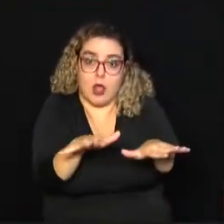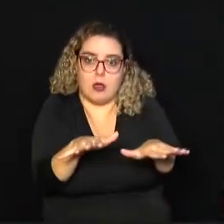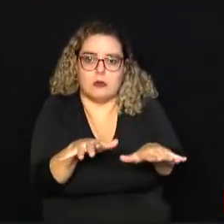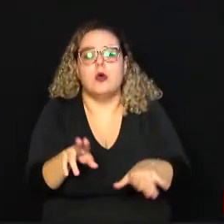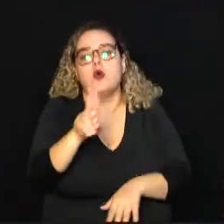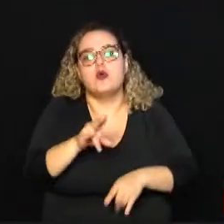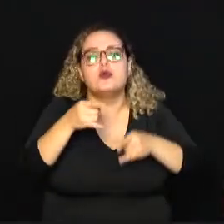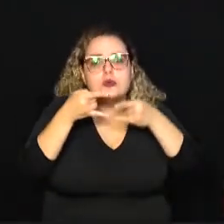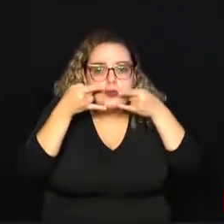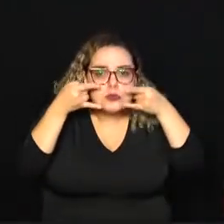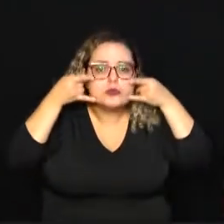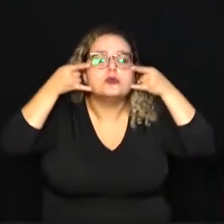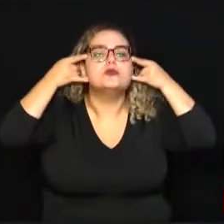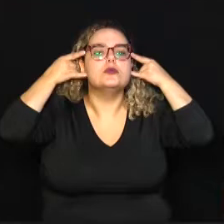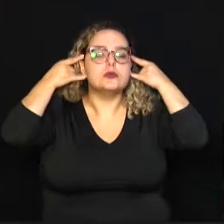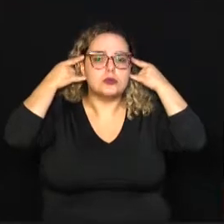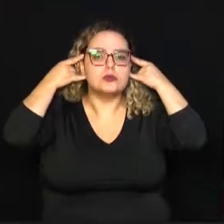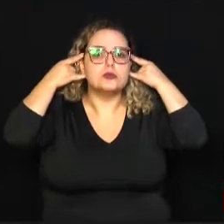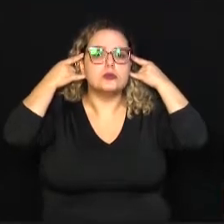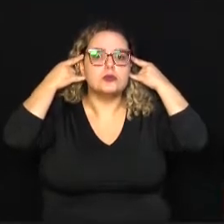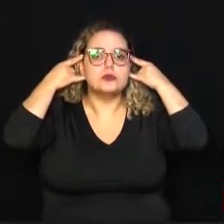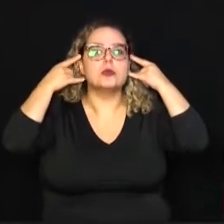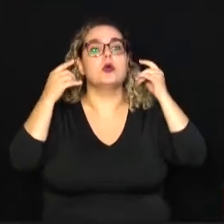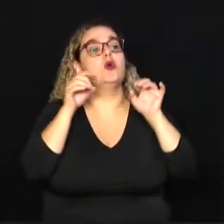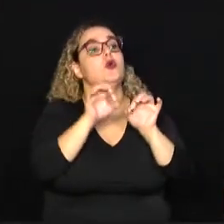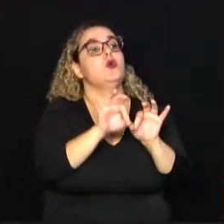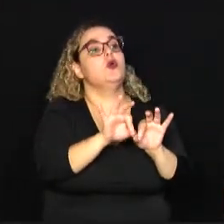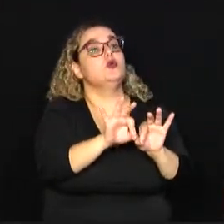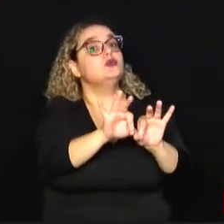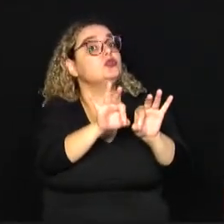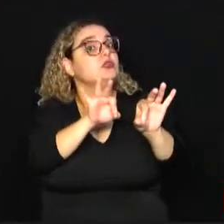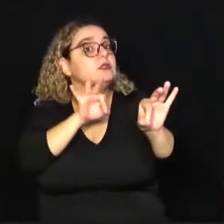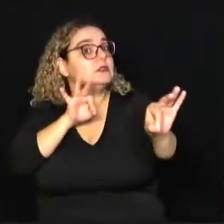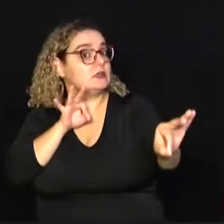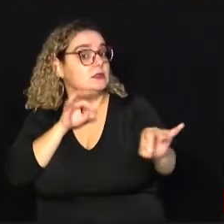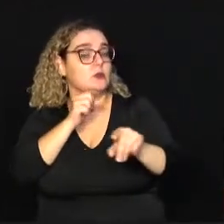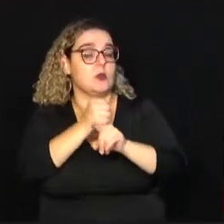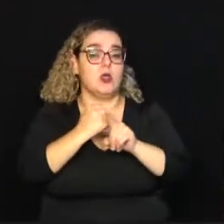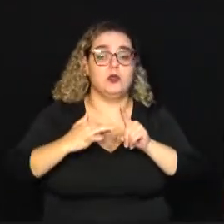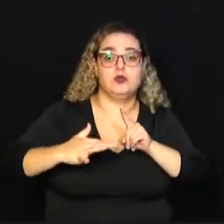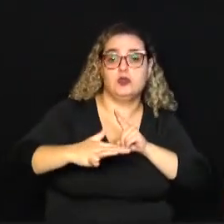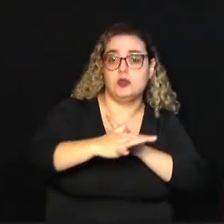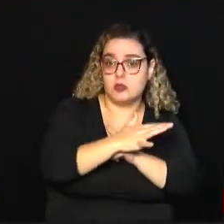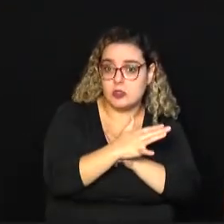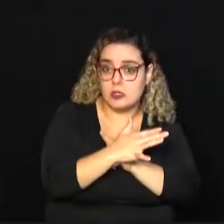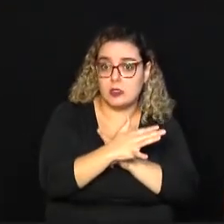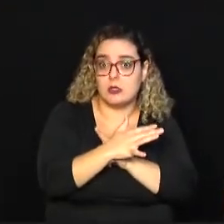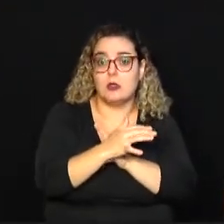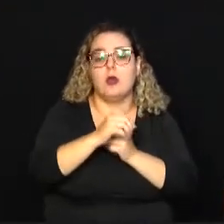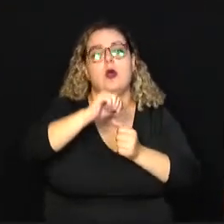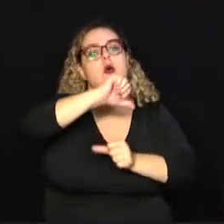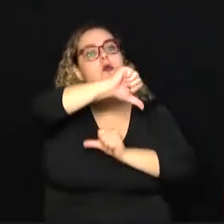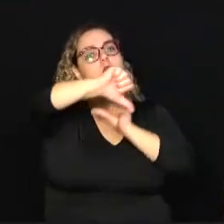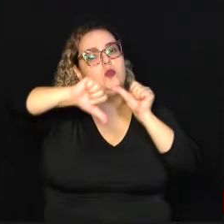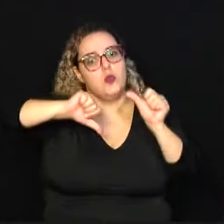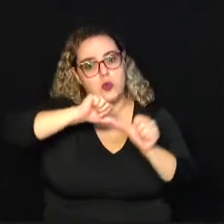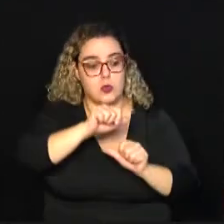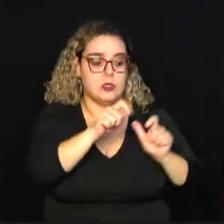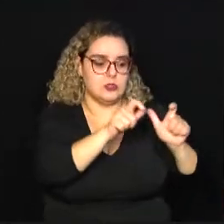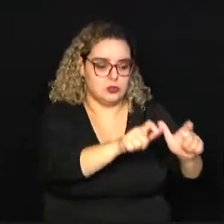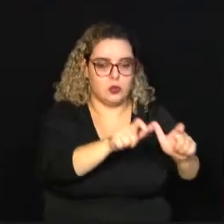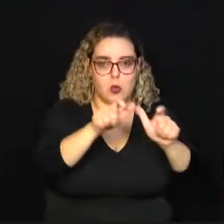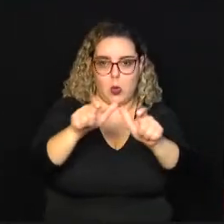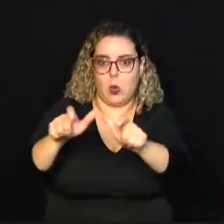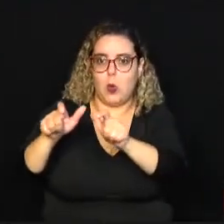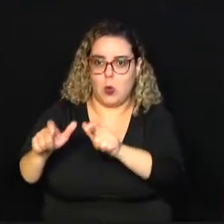máscaras, a atitude do distanciamento social, né, a adoção de mudanças ambientais que promovam a permanência